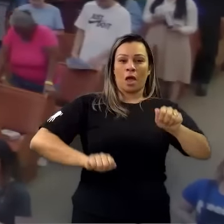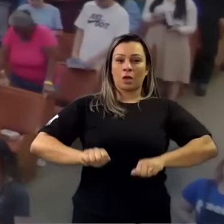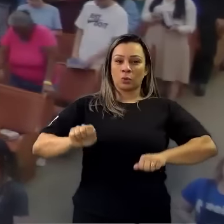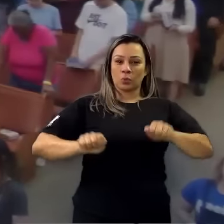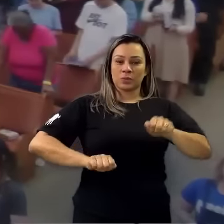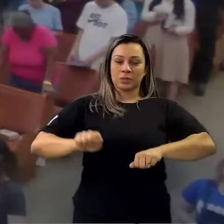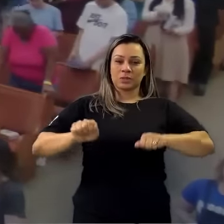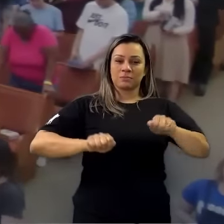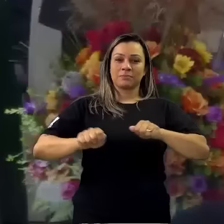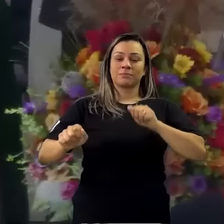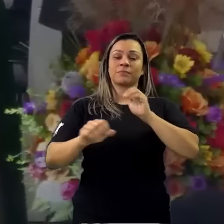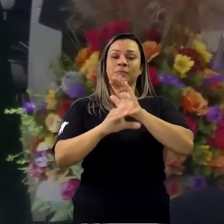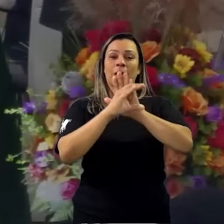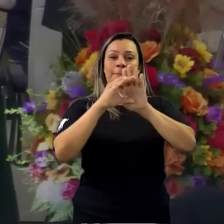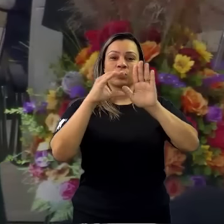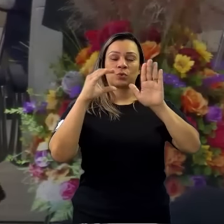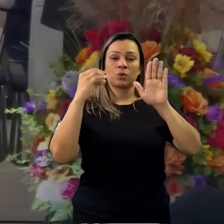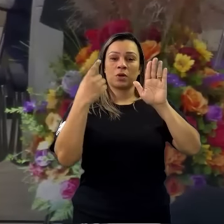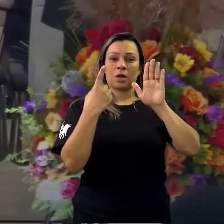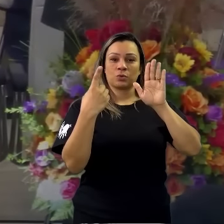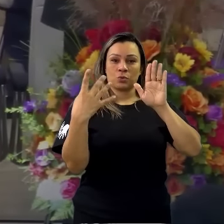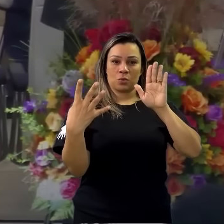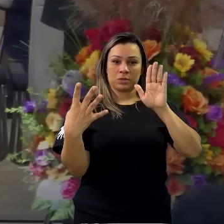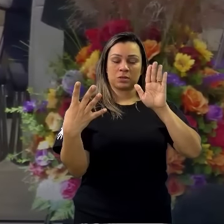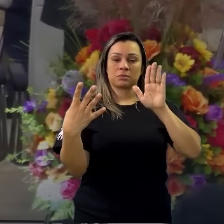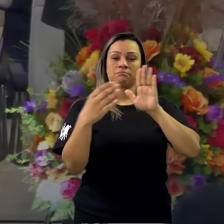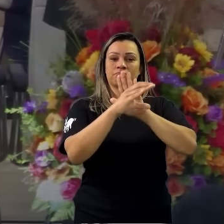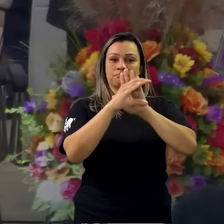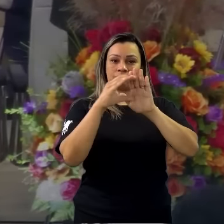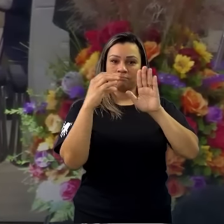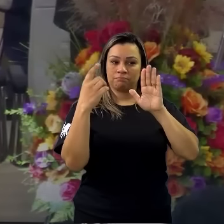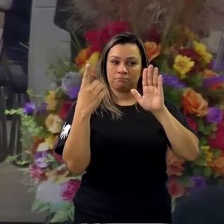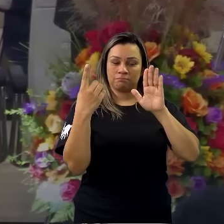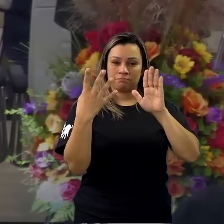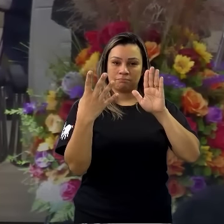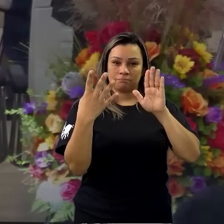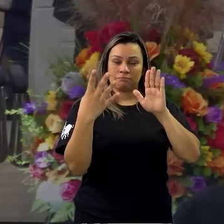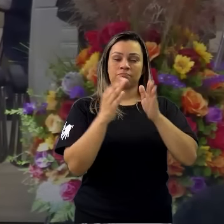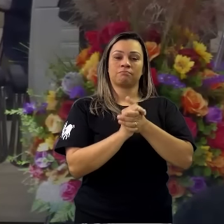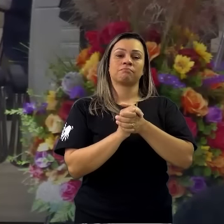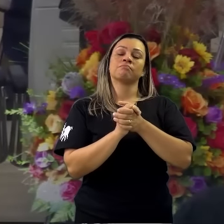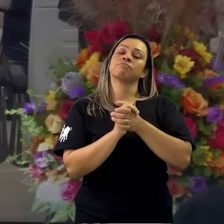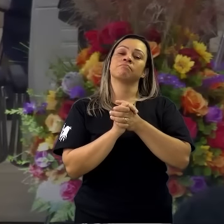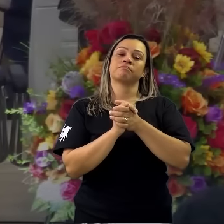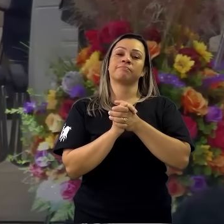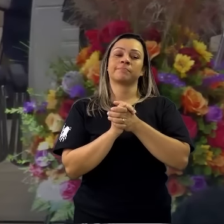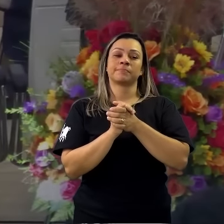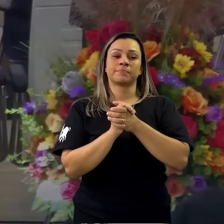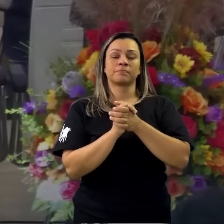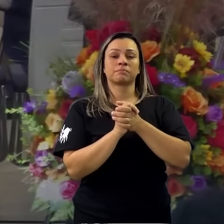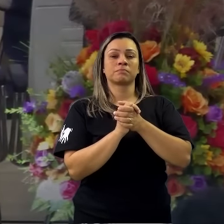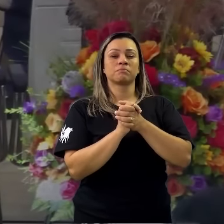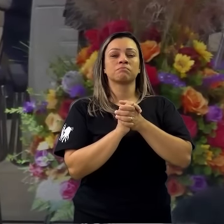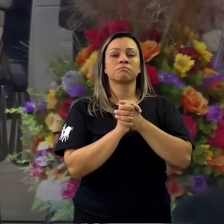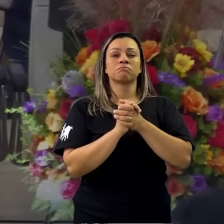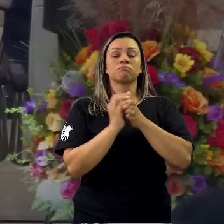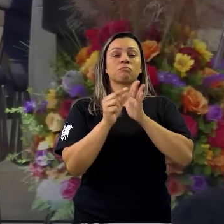14 Atos 14 Eu quero ler com os irmãos alguns